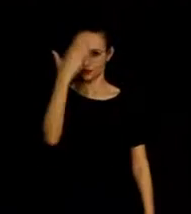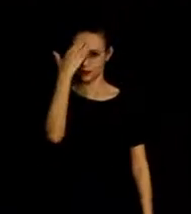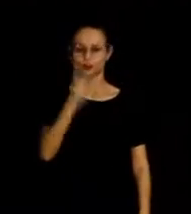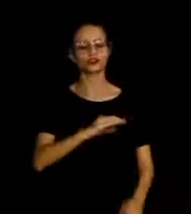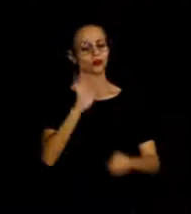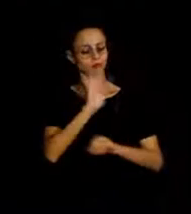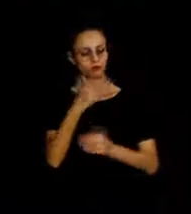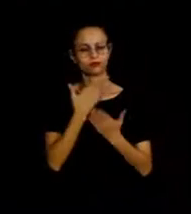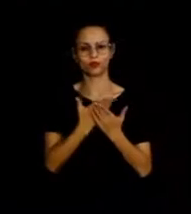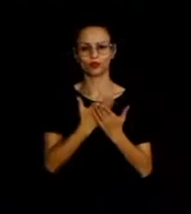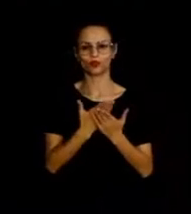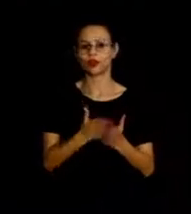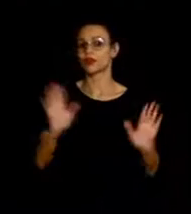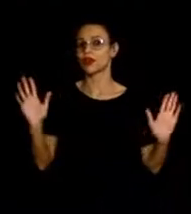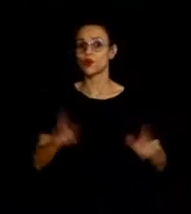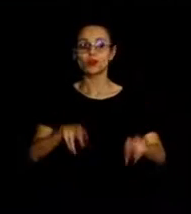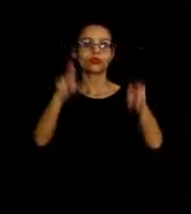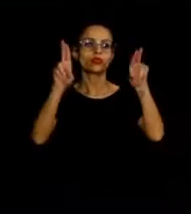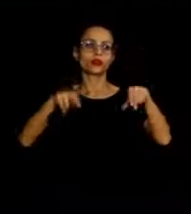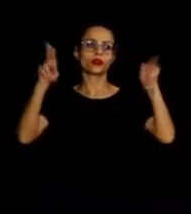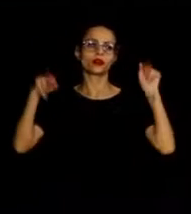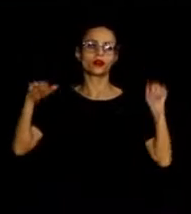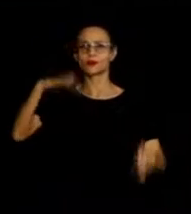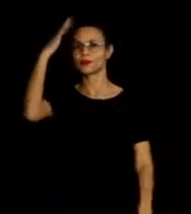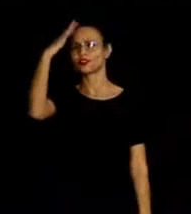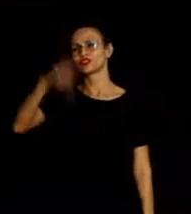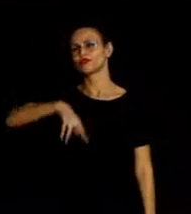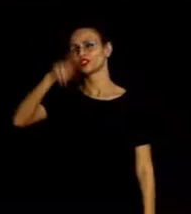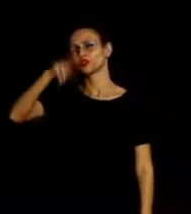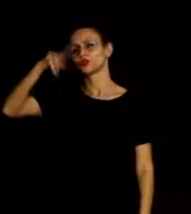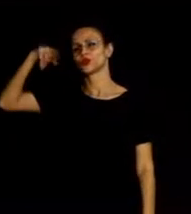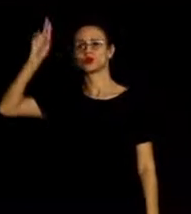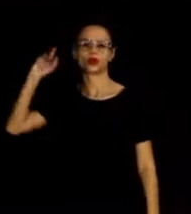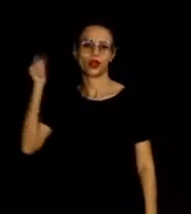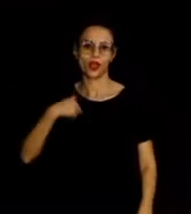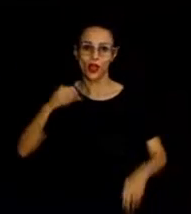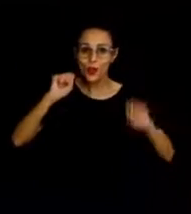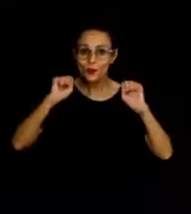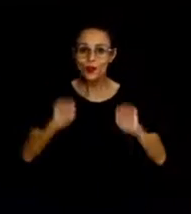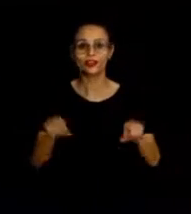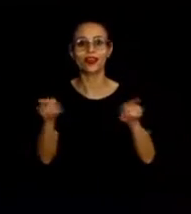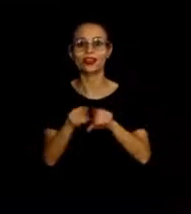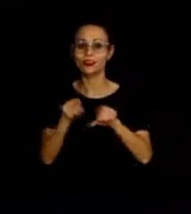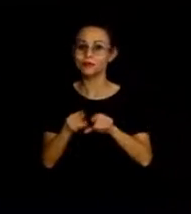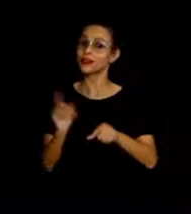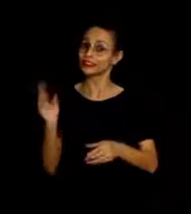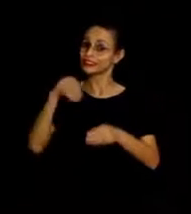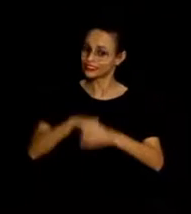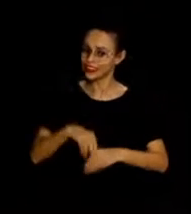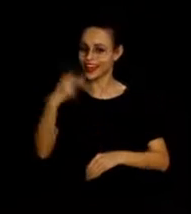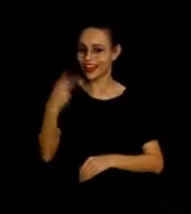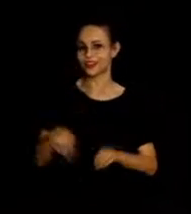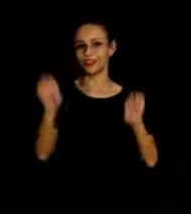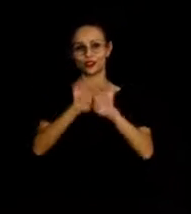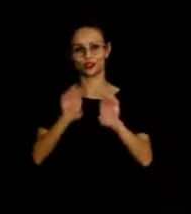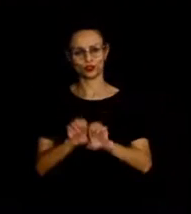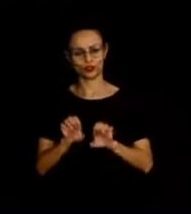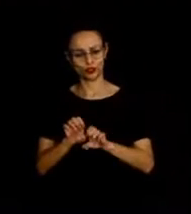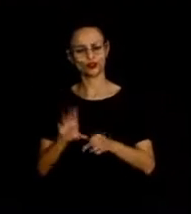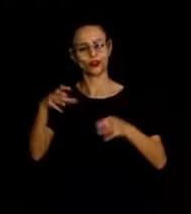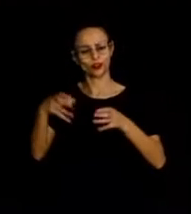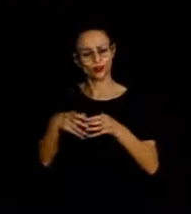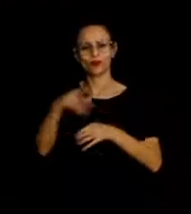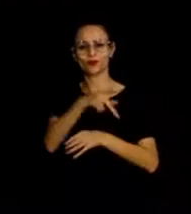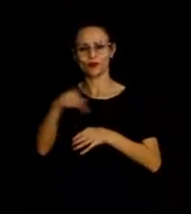faculdade é não imaginava jamais que um dia eu poderia também integrar a estrutura da PUC dando